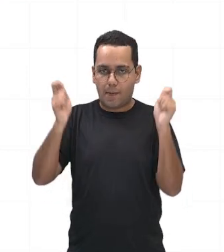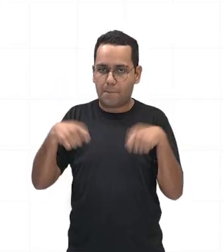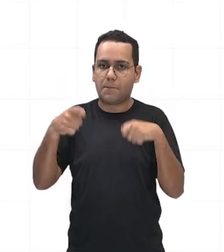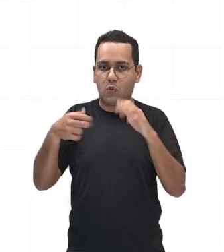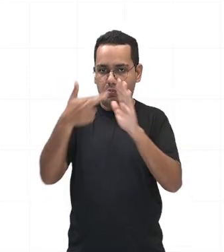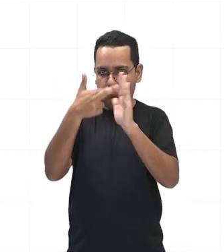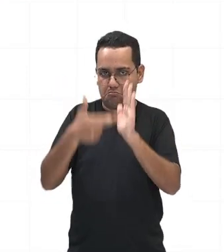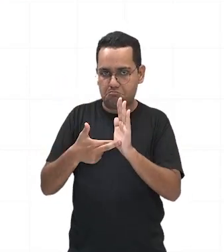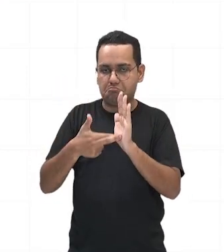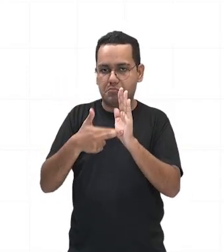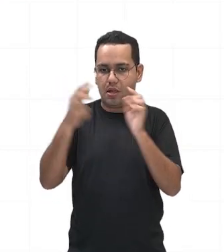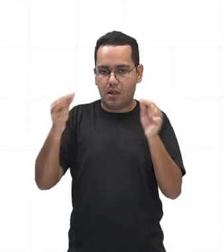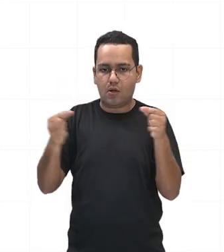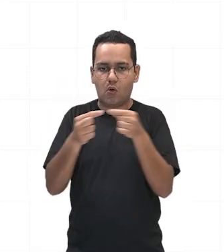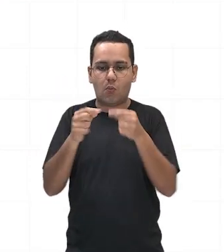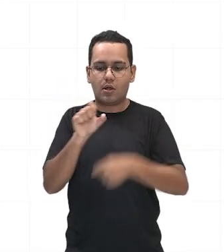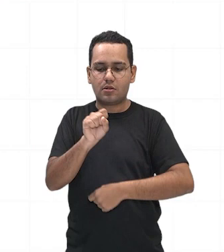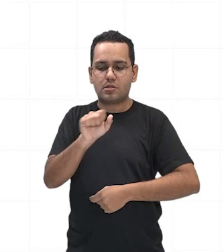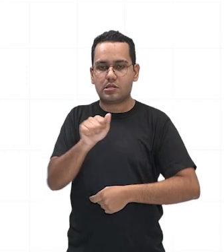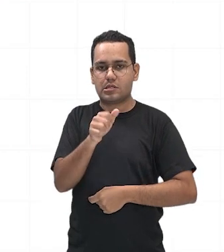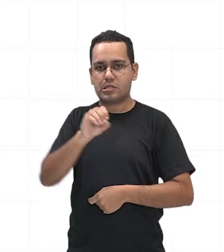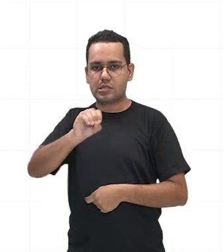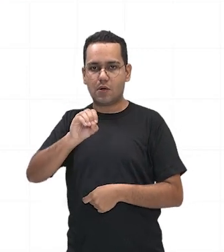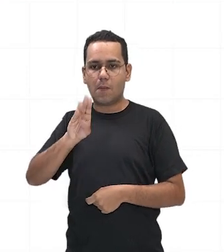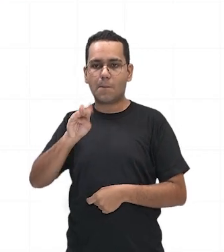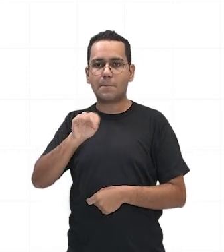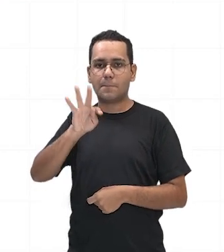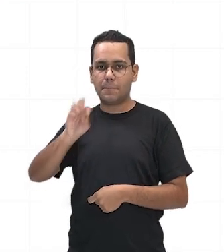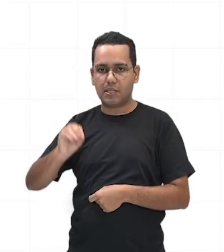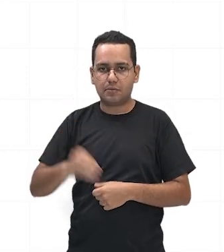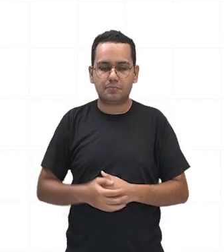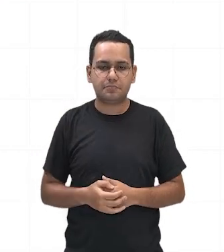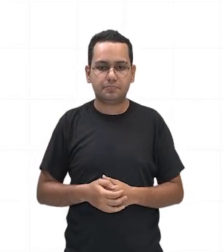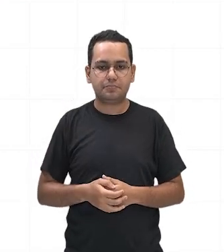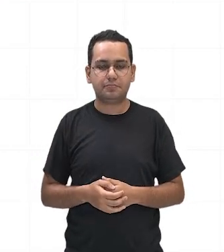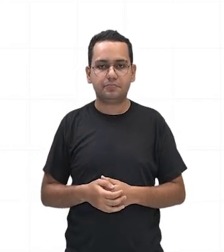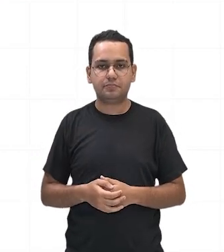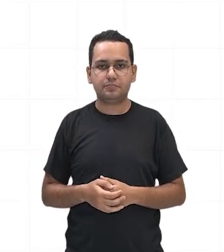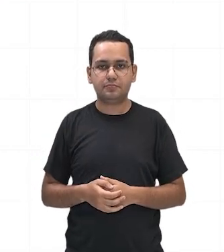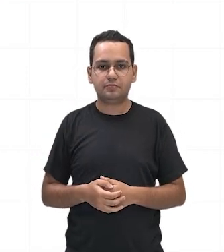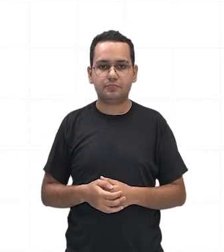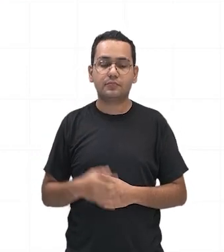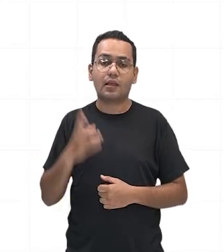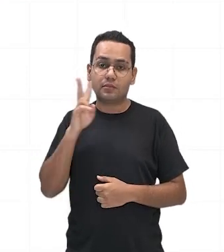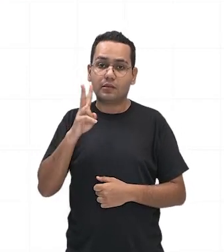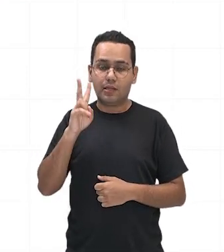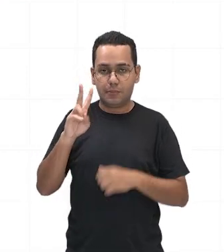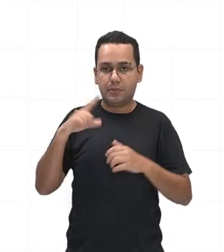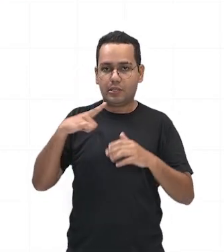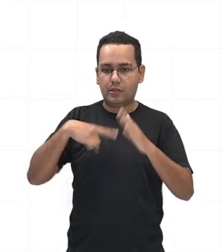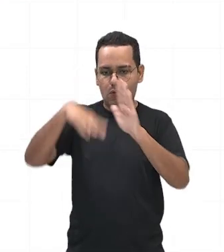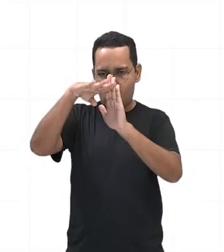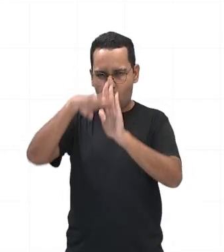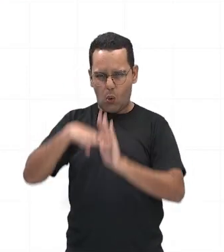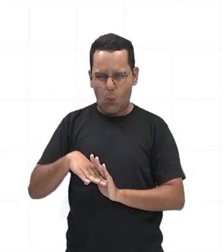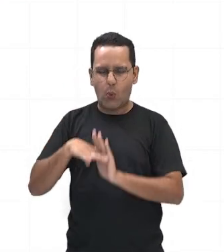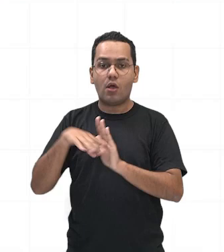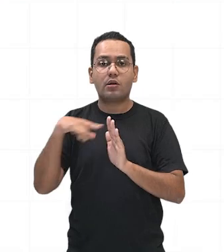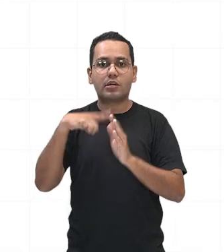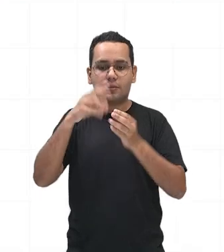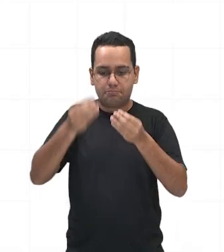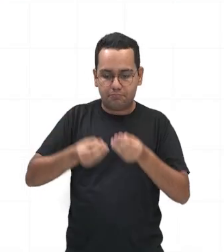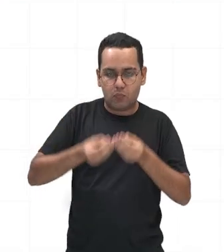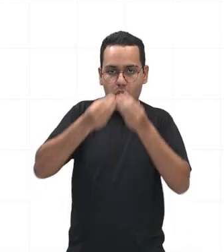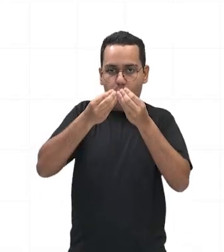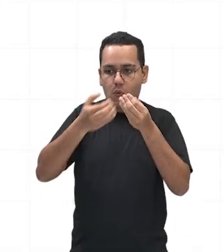São Bento, né? Mesmo porque a gente tem todo um ritual quando a gente faz a nossa primeira comunhão, né? Então, a gente recebe o corpo e o sangue de Cristo.